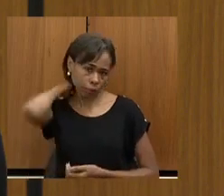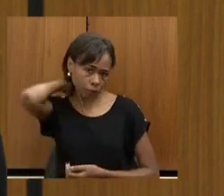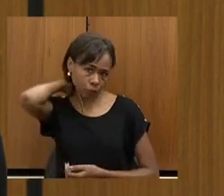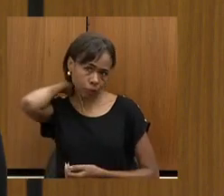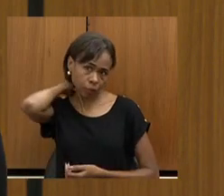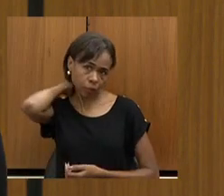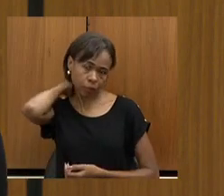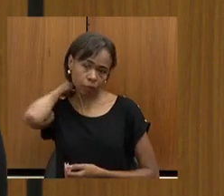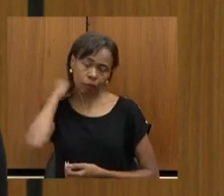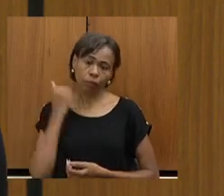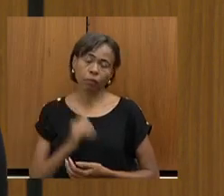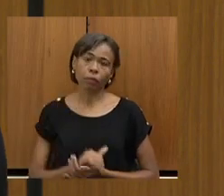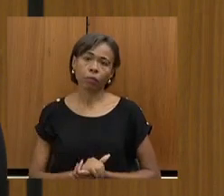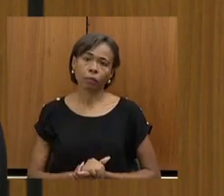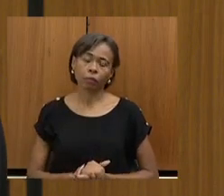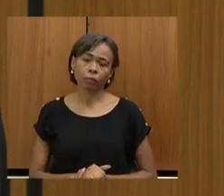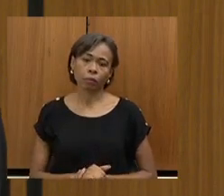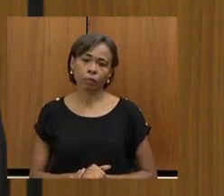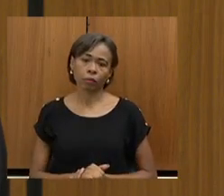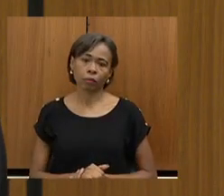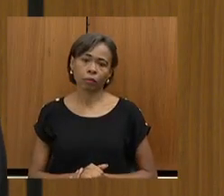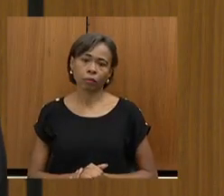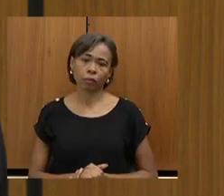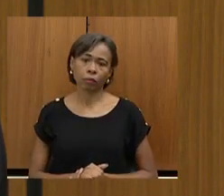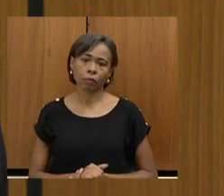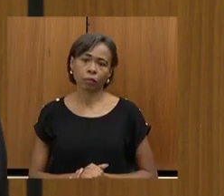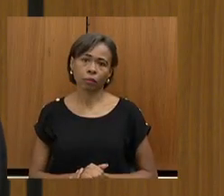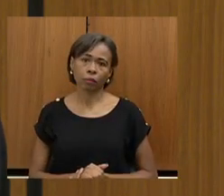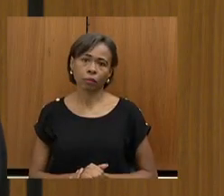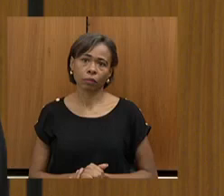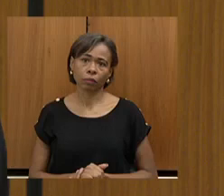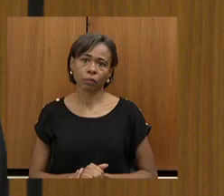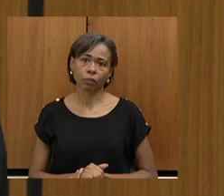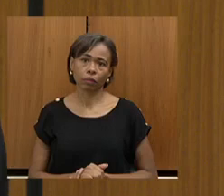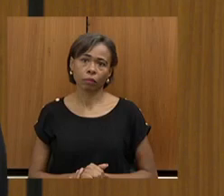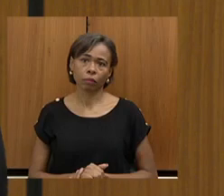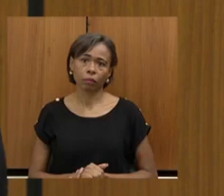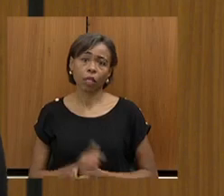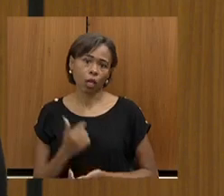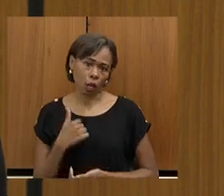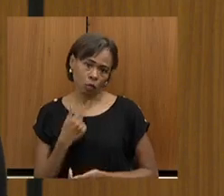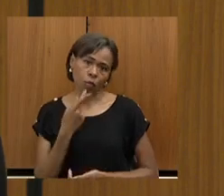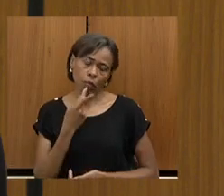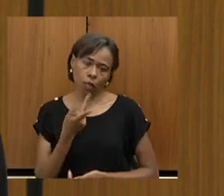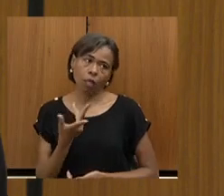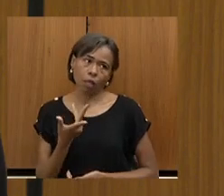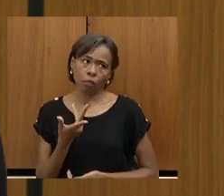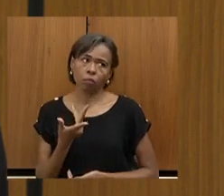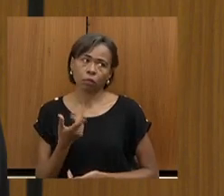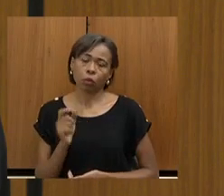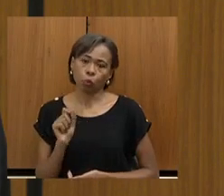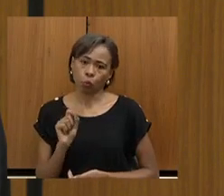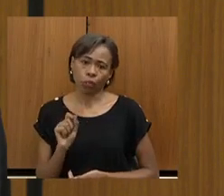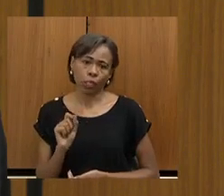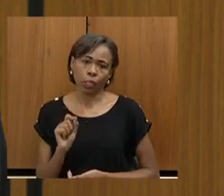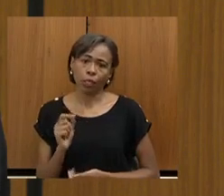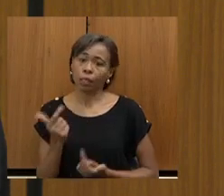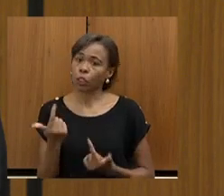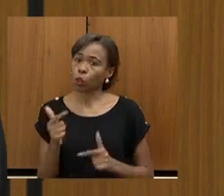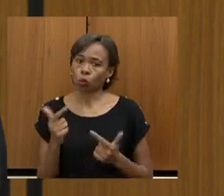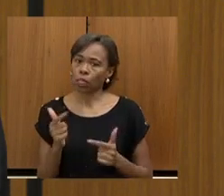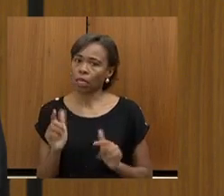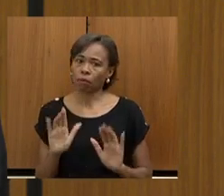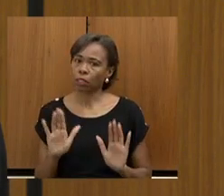Não houve, o que posso assegurar aqui, é que não houve nenhum tipo de